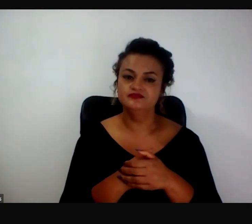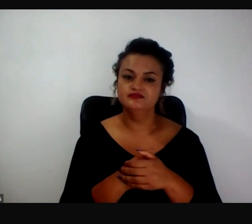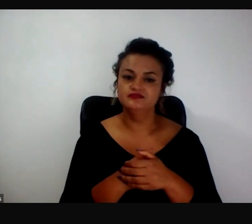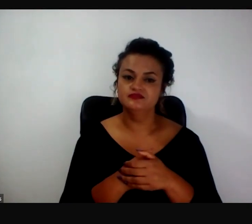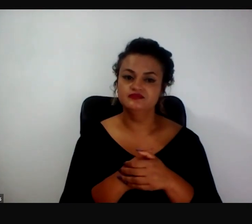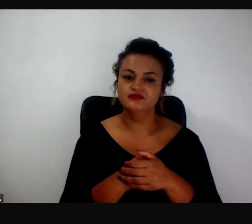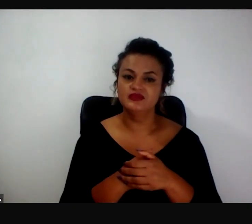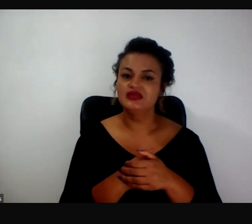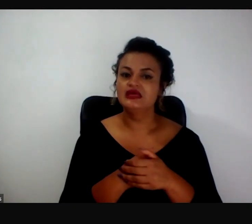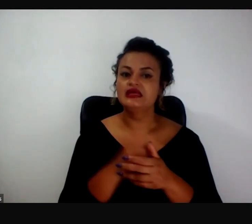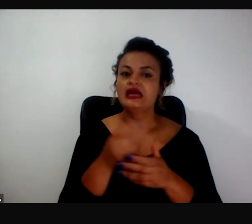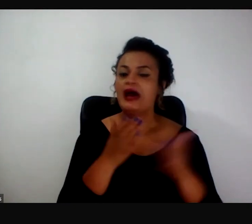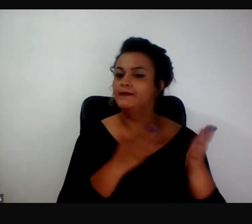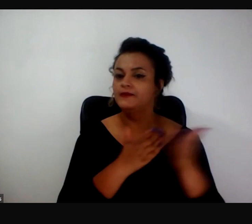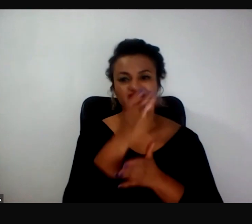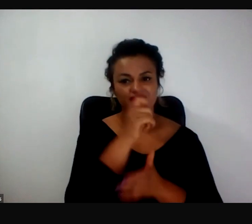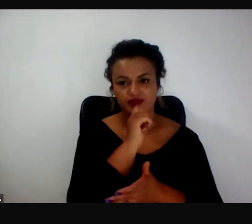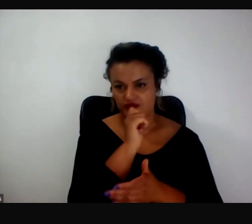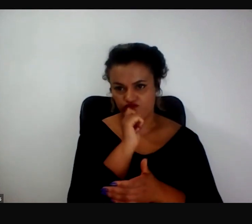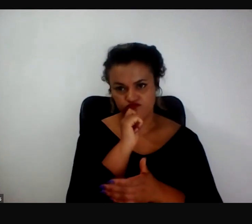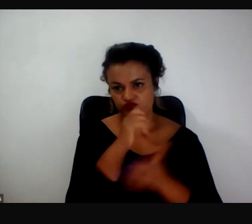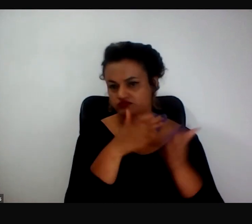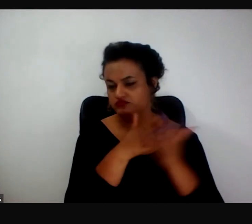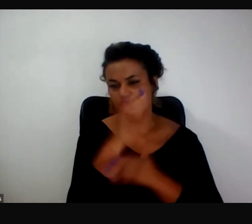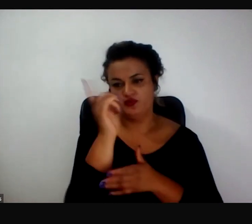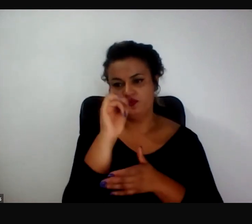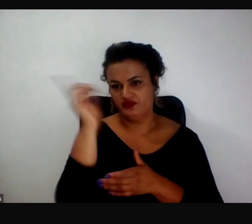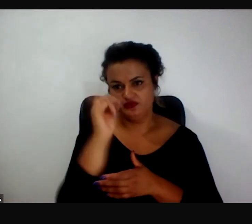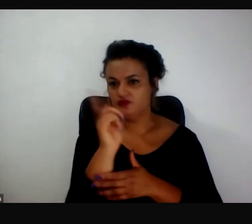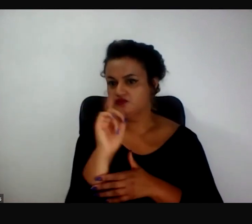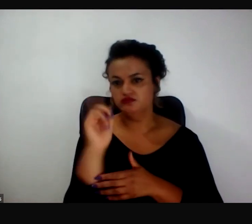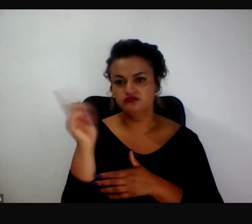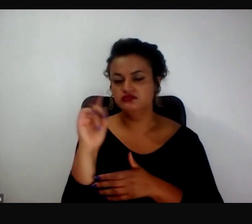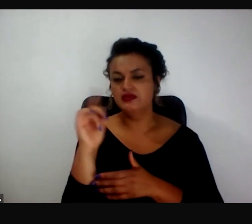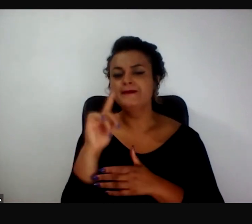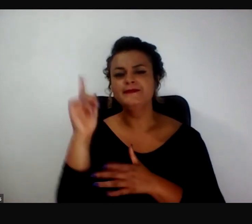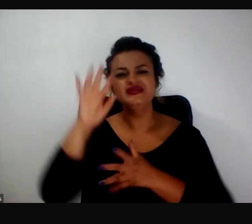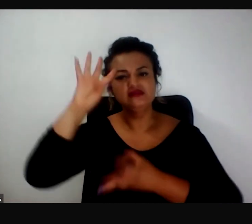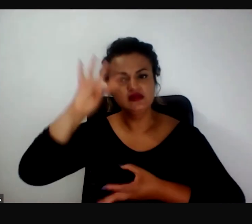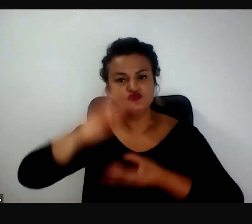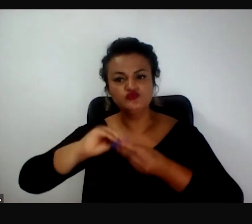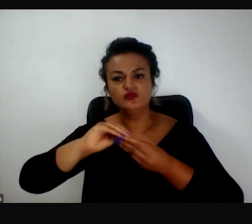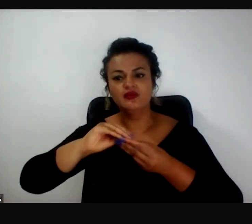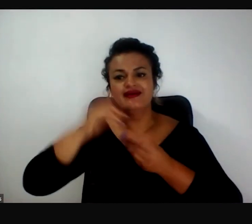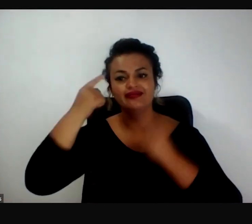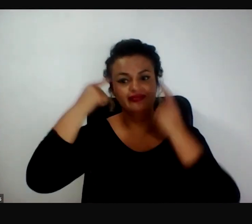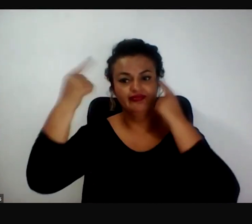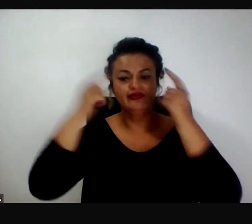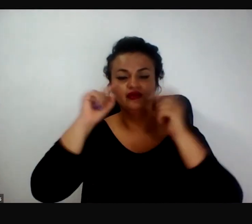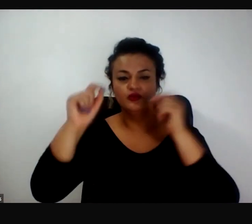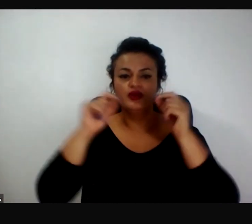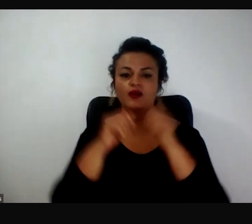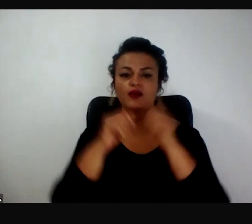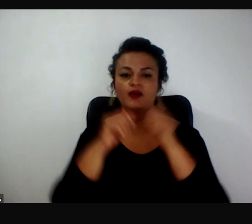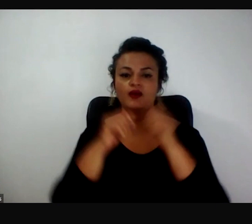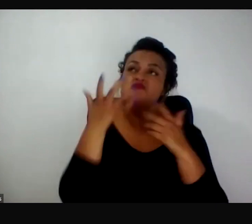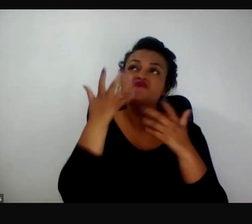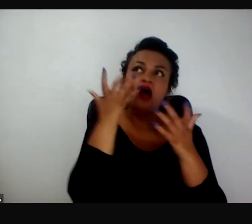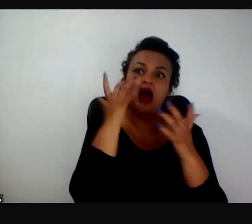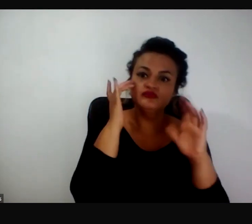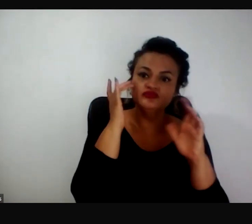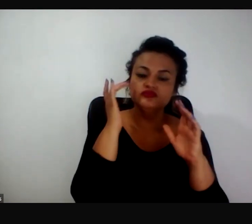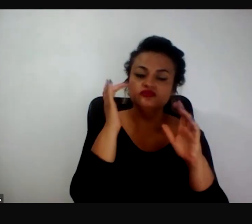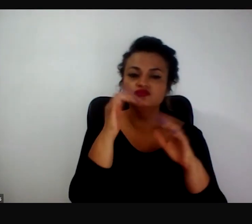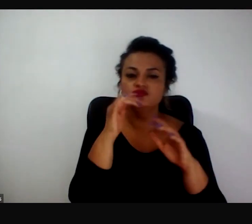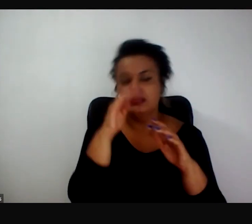não foi aprovado, já avanço que não foi aprovado, mas vou resumir um pouco a ideia, porque eu acho que podemos já